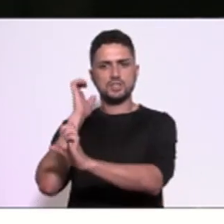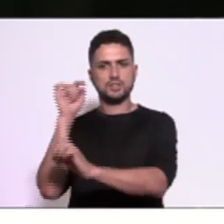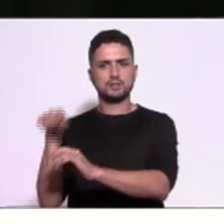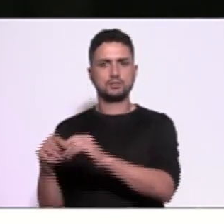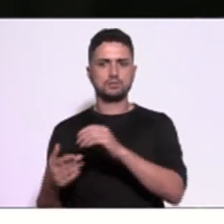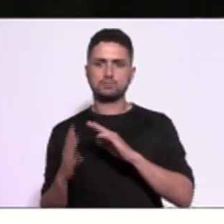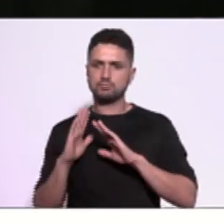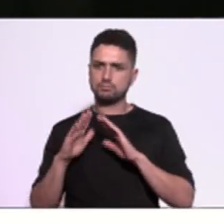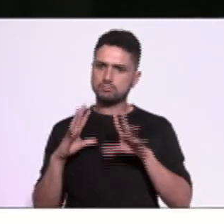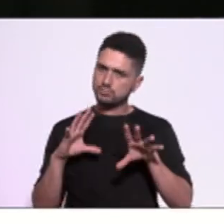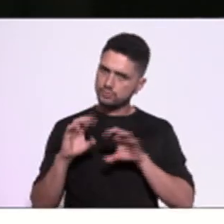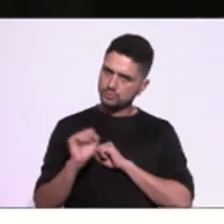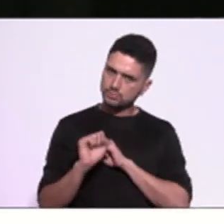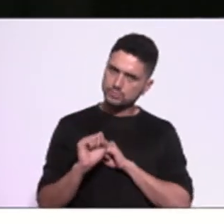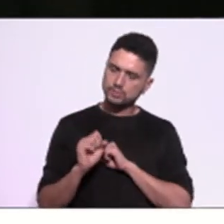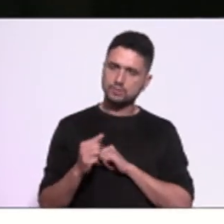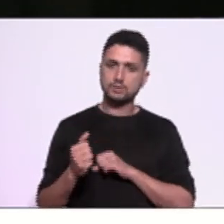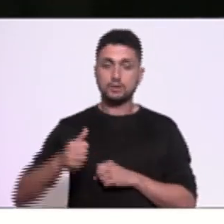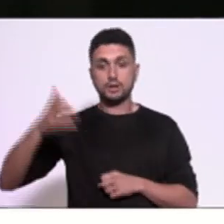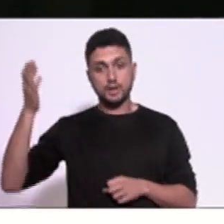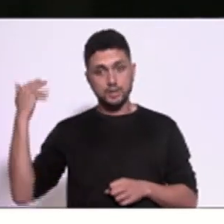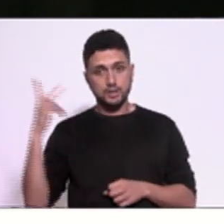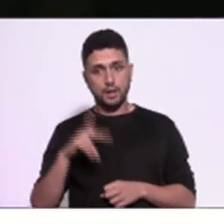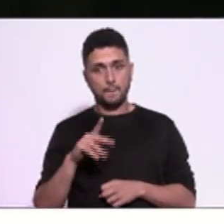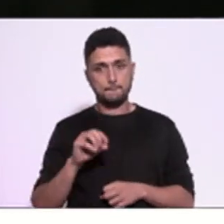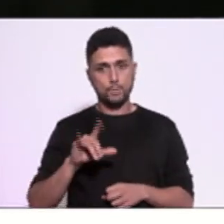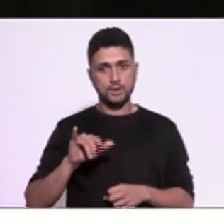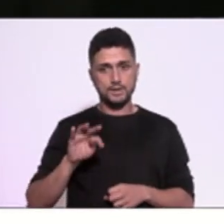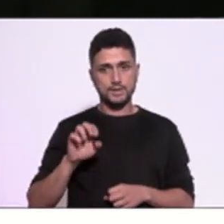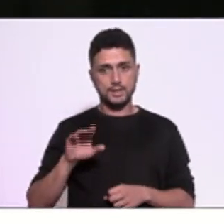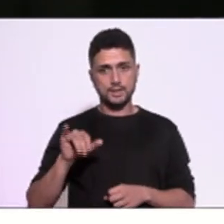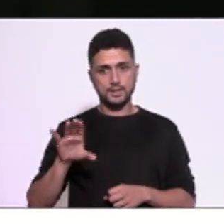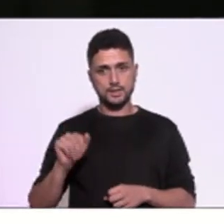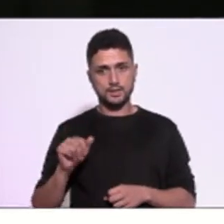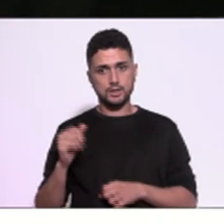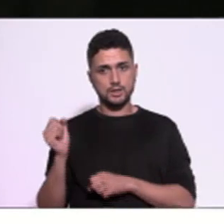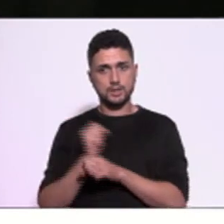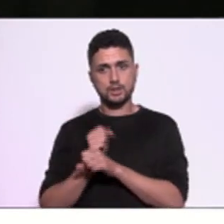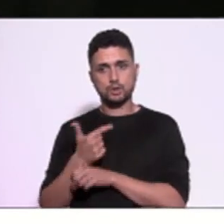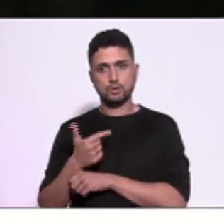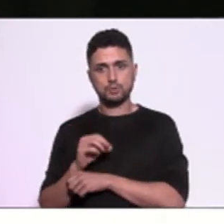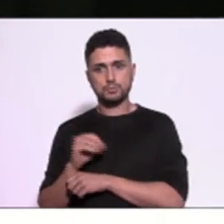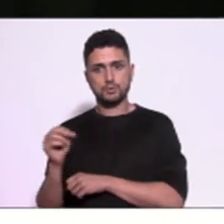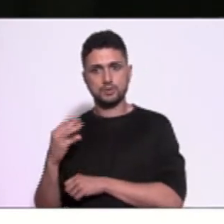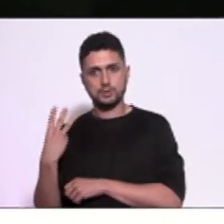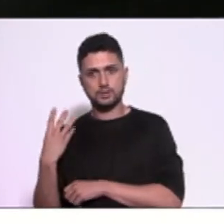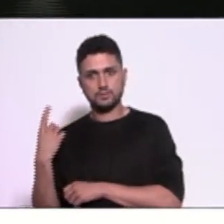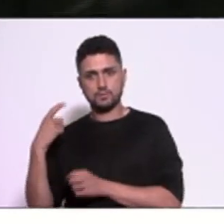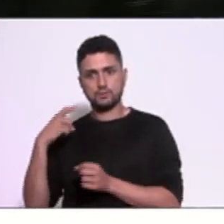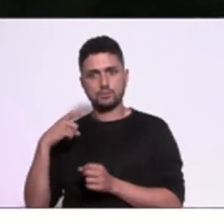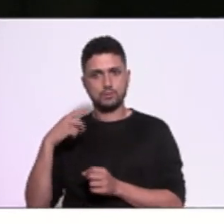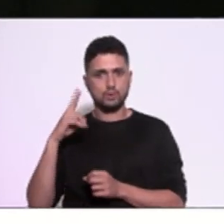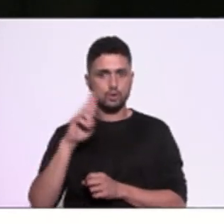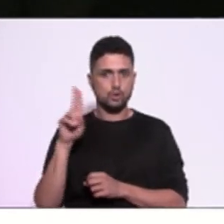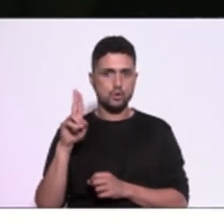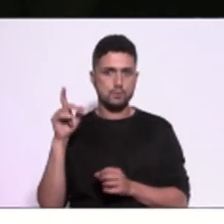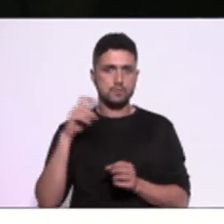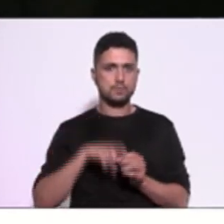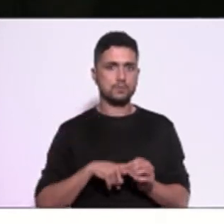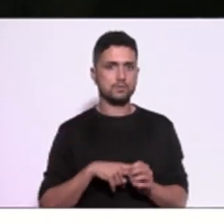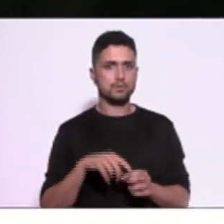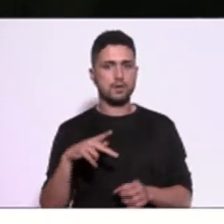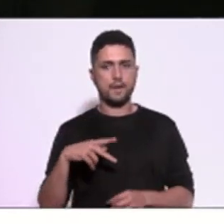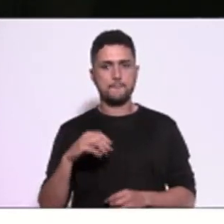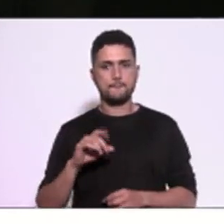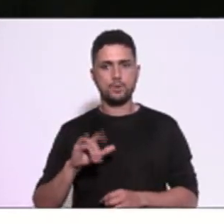Engenharia, antiga Politécnica, e que desde 2003 voltou a se chamar Politécnica devido a